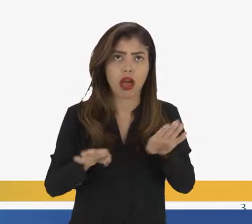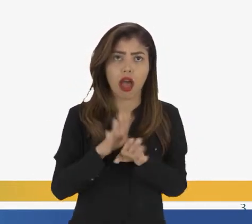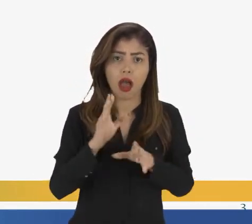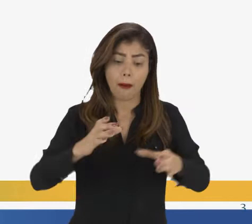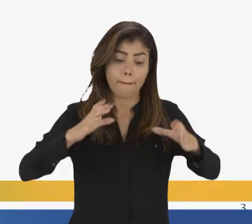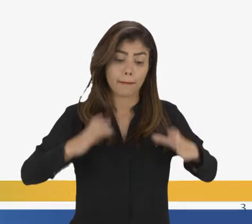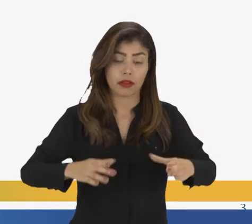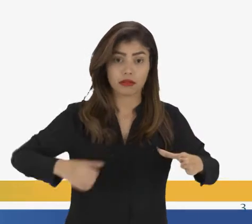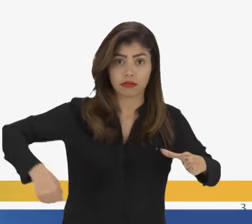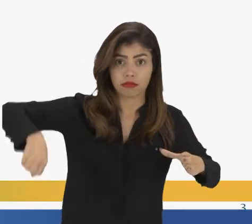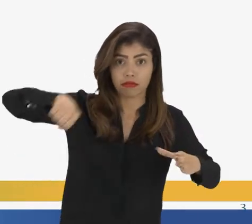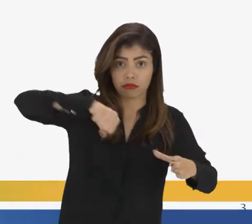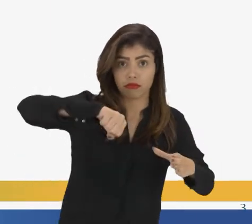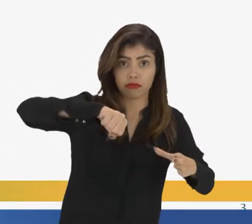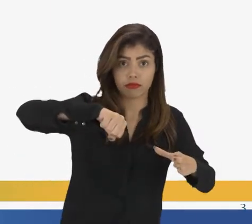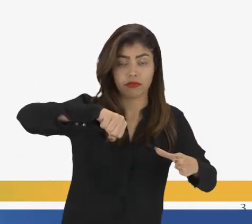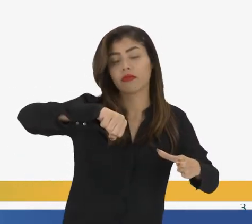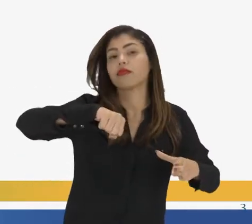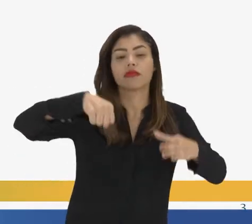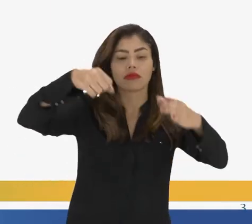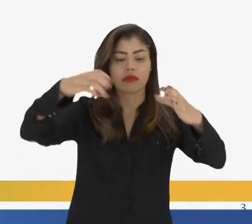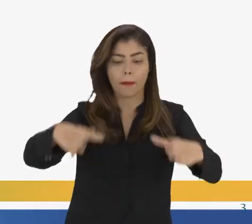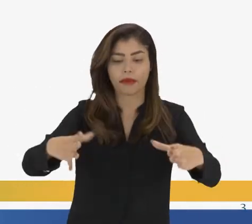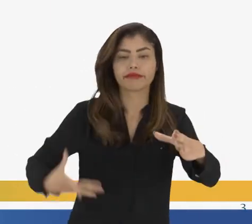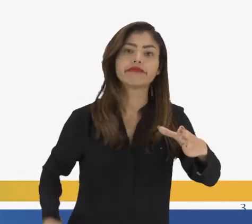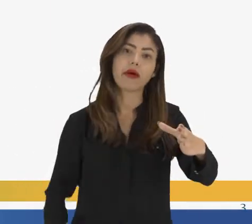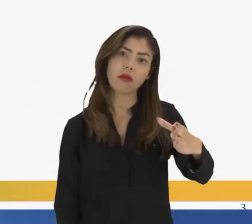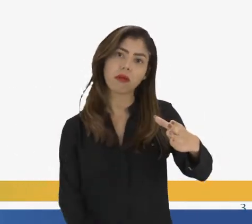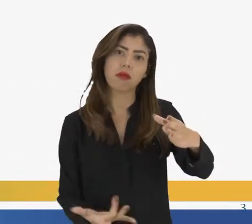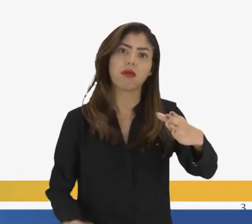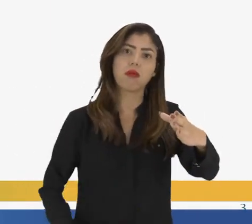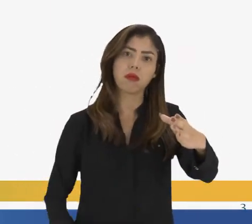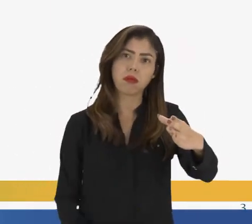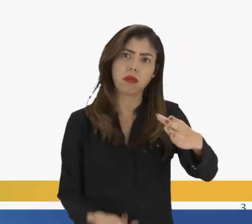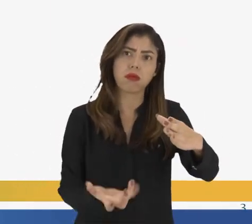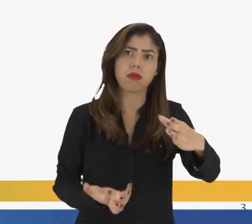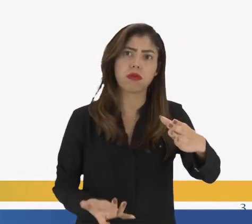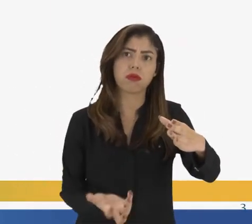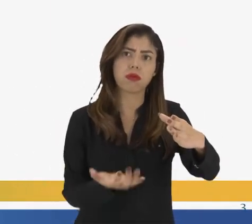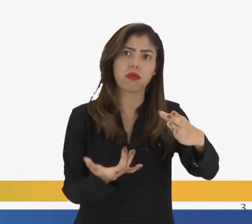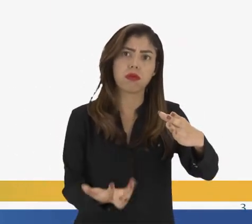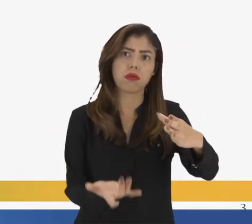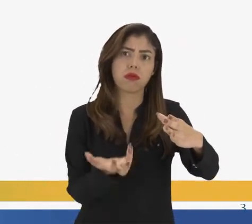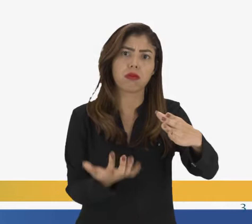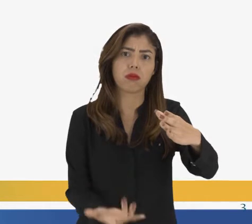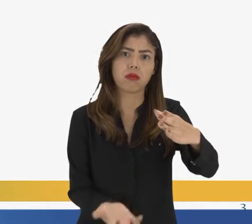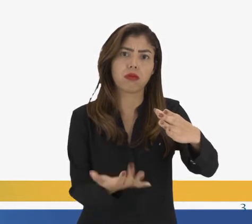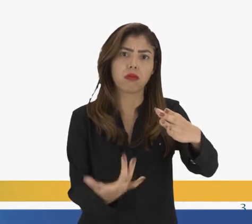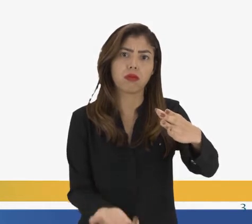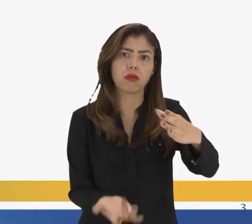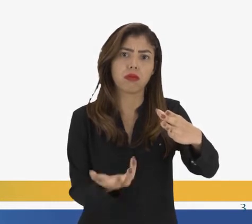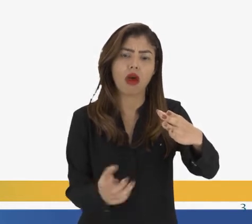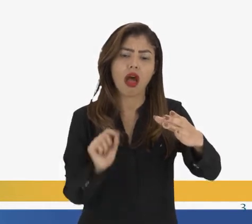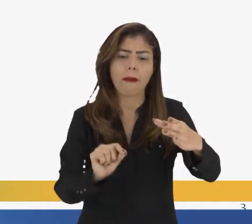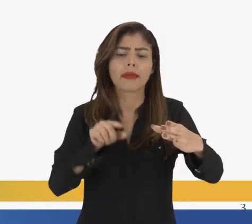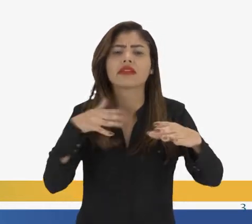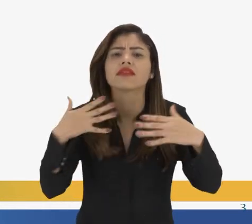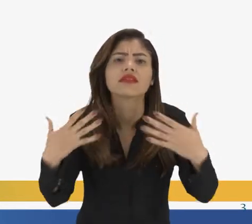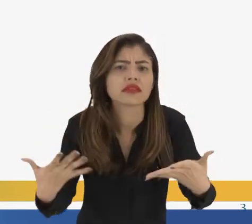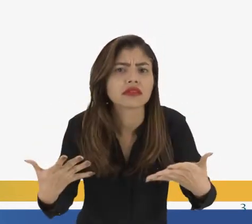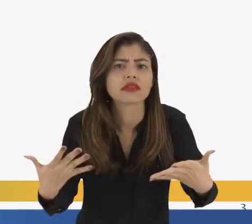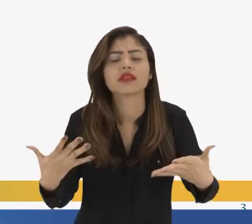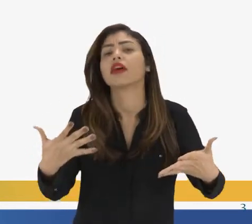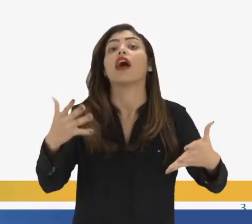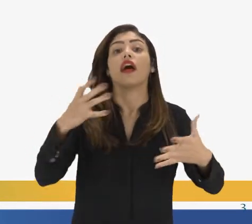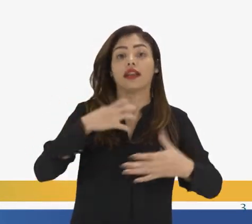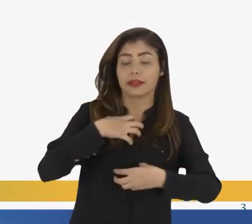água, coloca lá no fogão e aquece a panela. Qual é o calor que está presente ali?